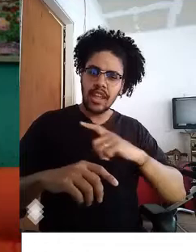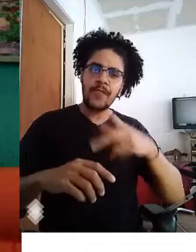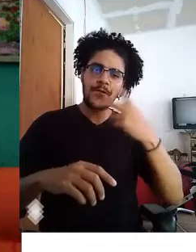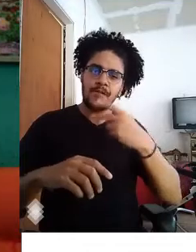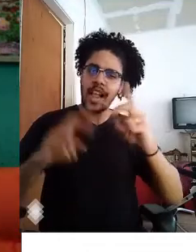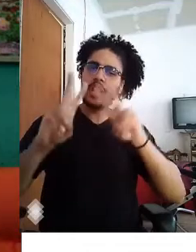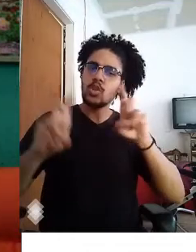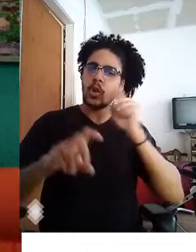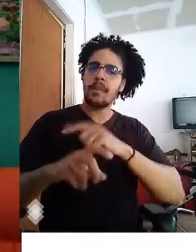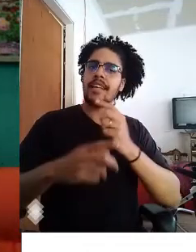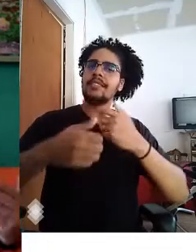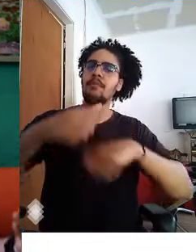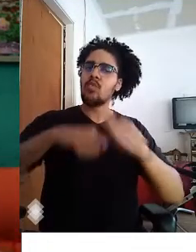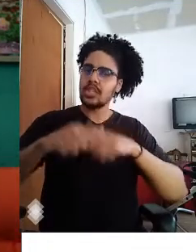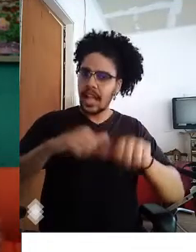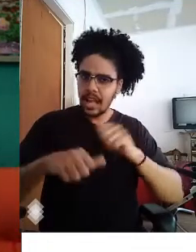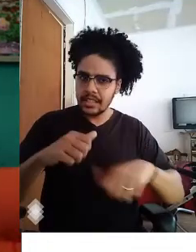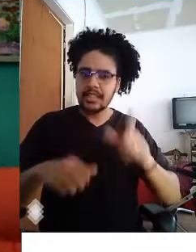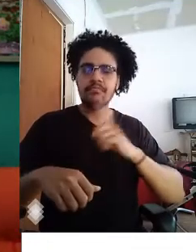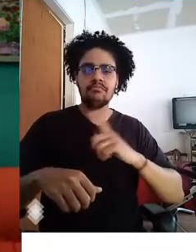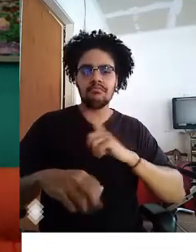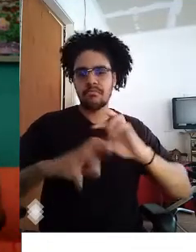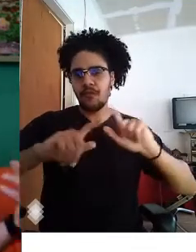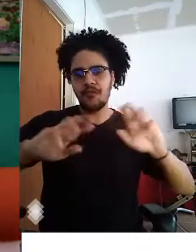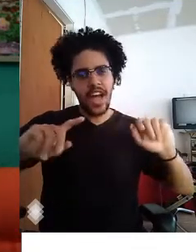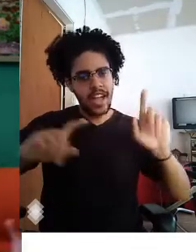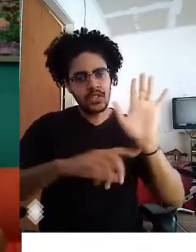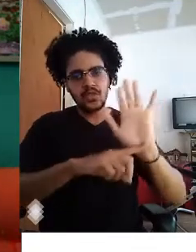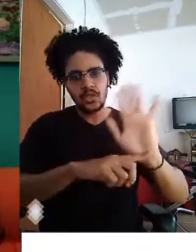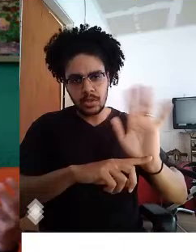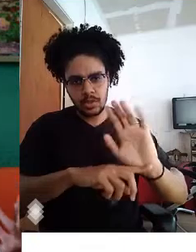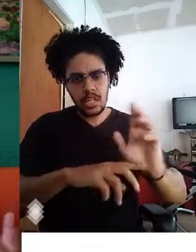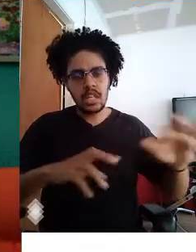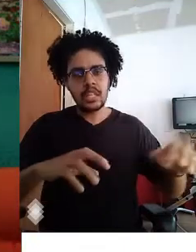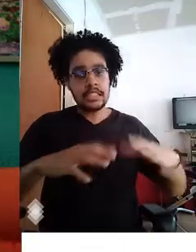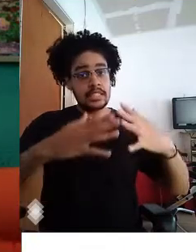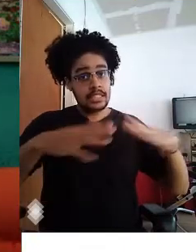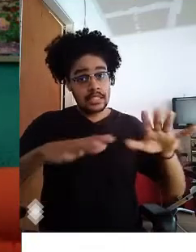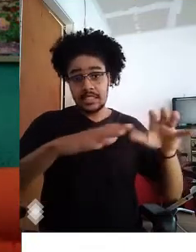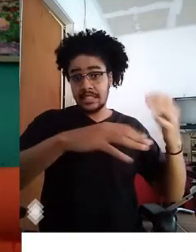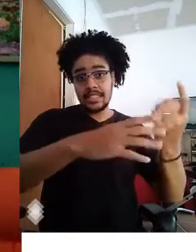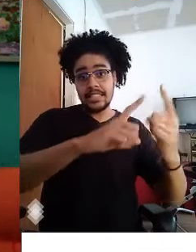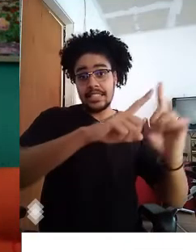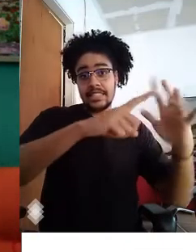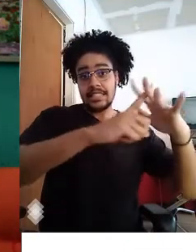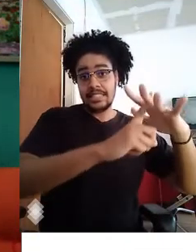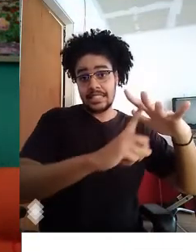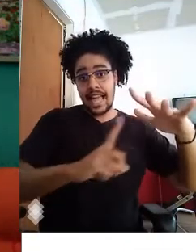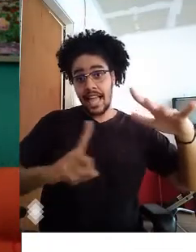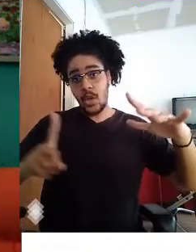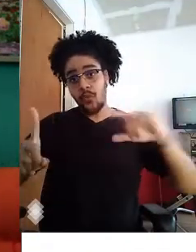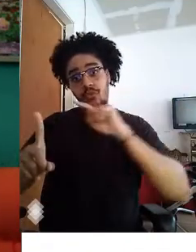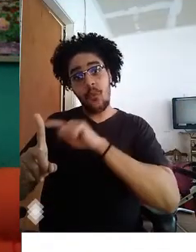essa mudança, essa saída das empresas do território dos países centrais para a China.